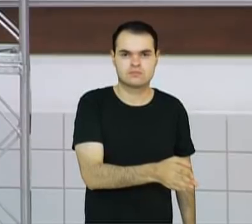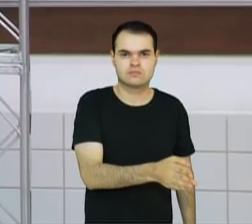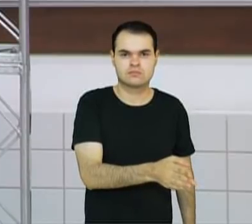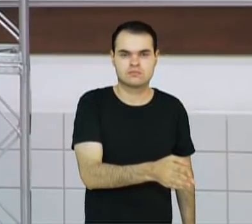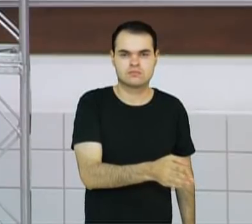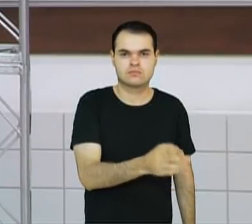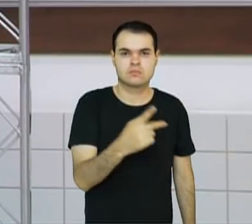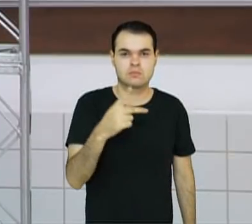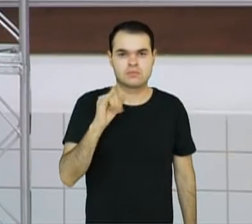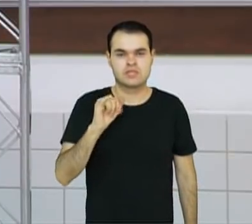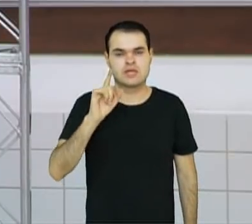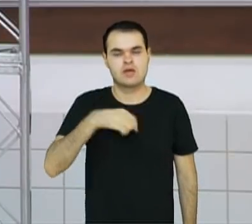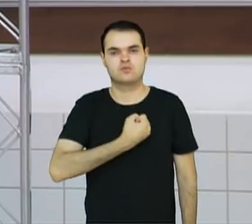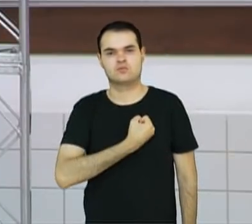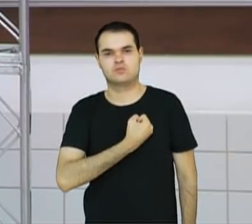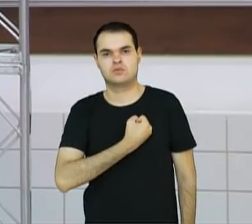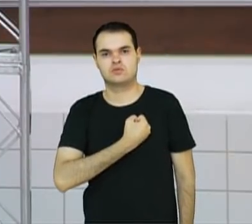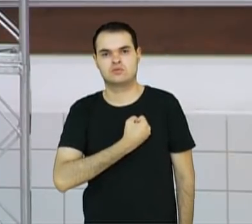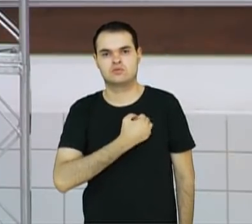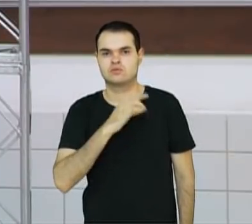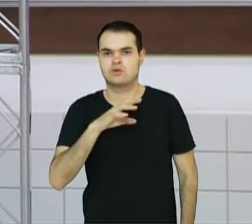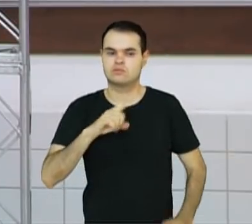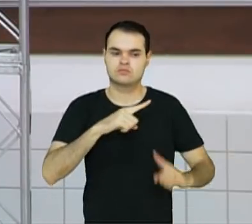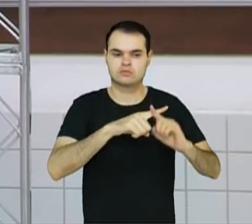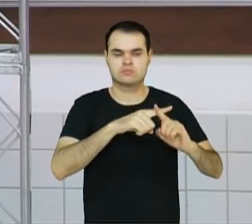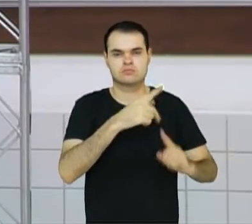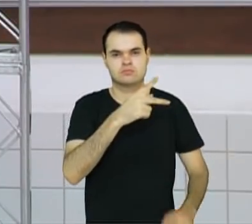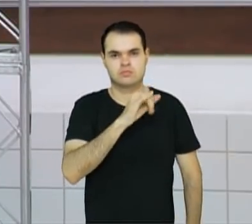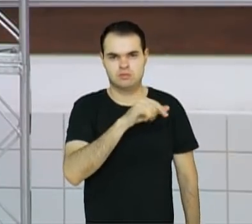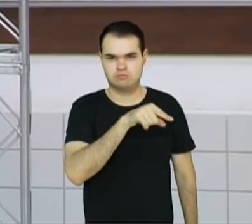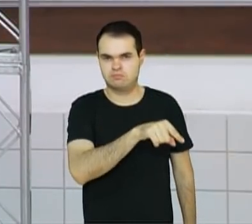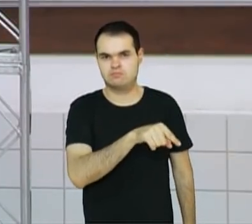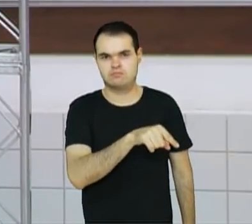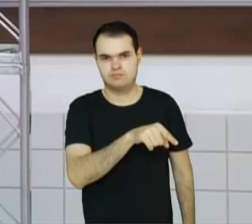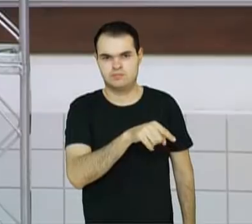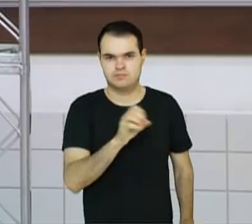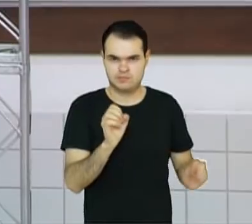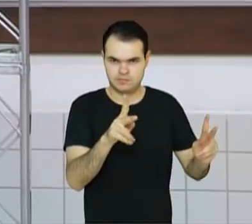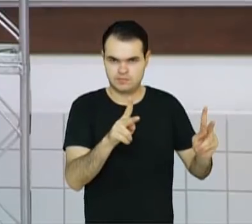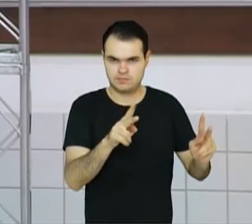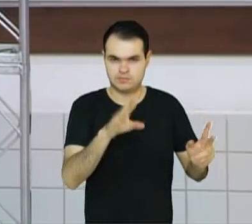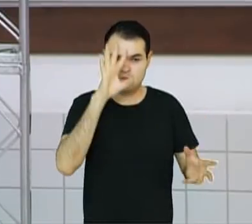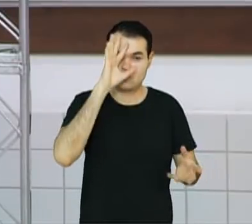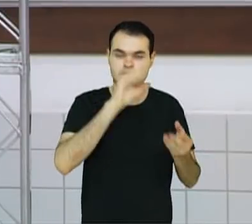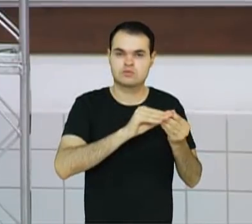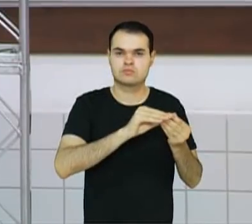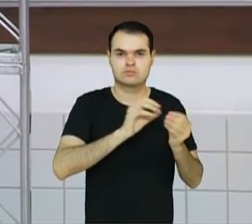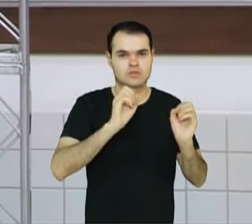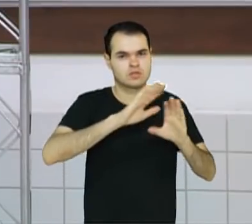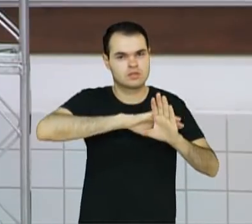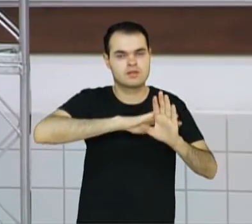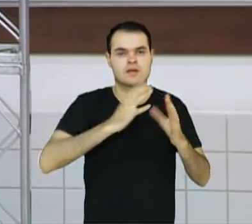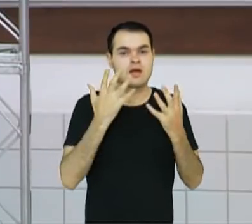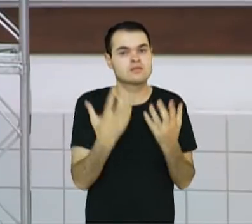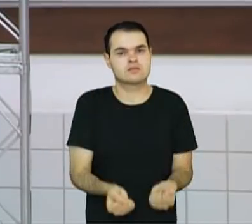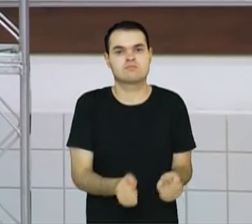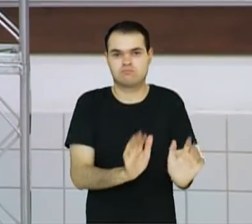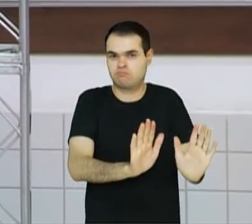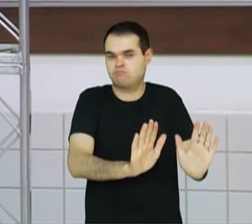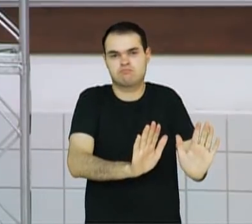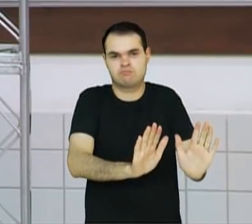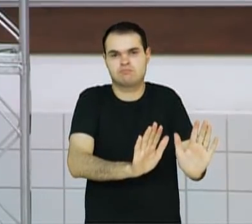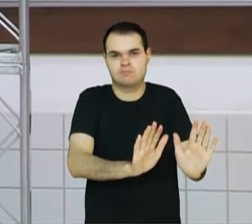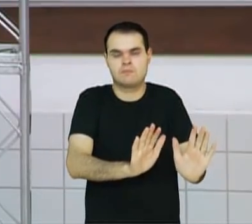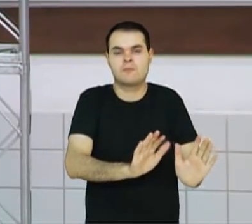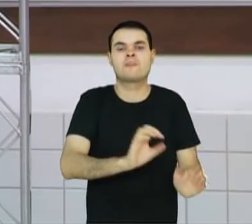π é um número e você só vai multiplicar ele por aquele número. Então, está subentendido, é um resultado aceitável você deixar o π sem